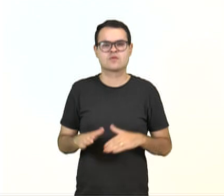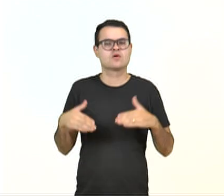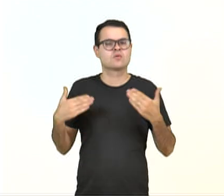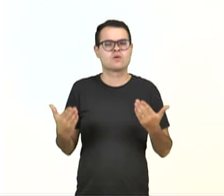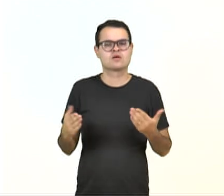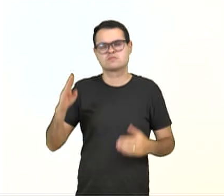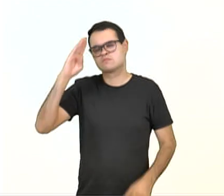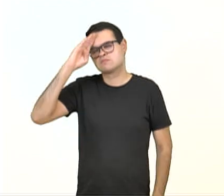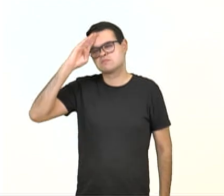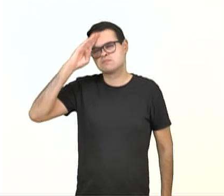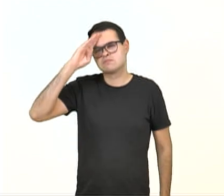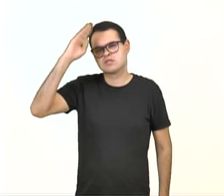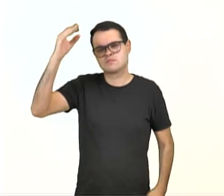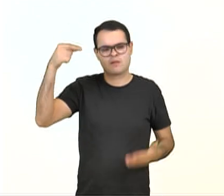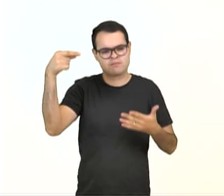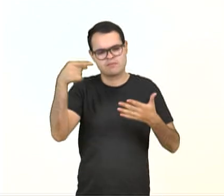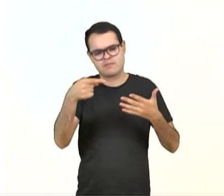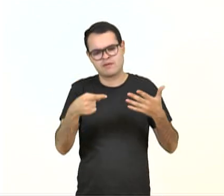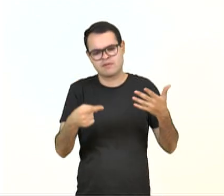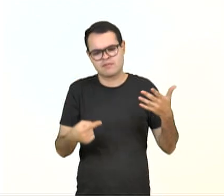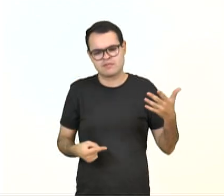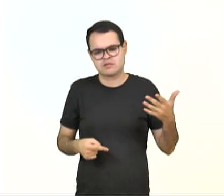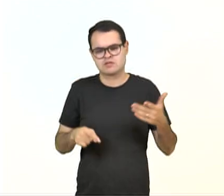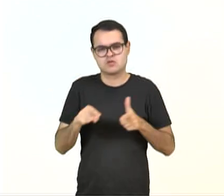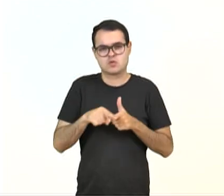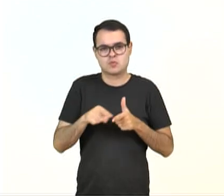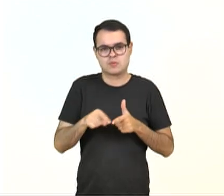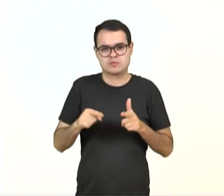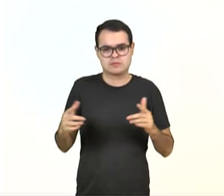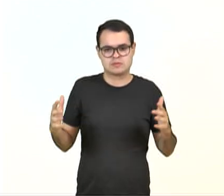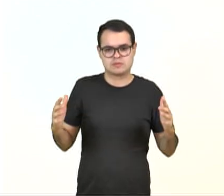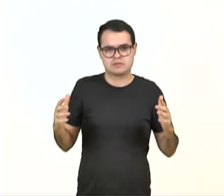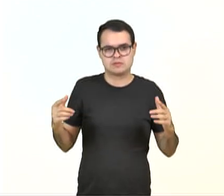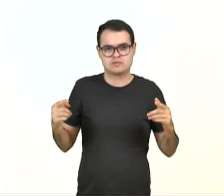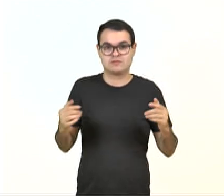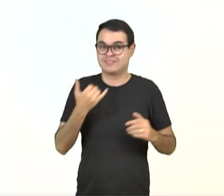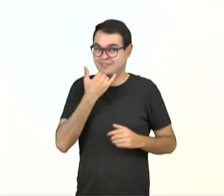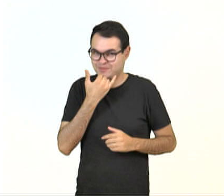as principais causas do conflito